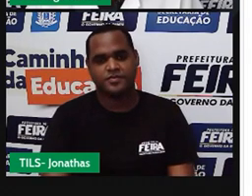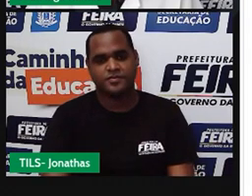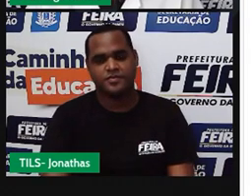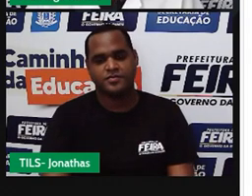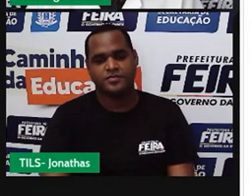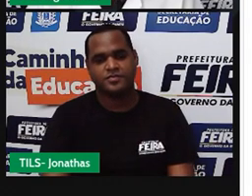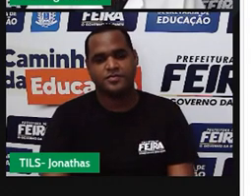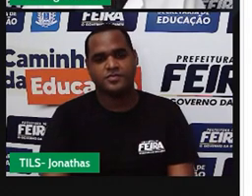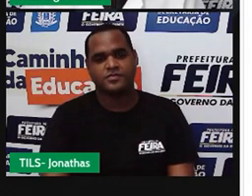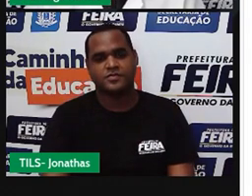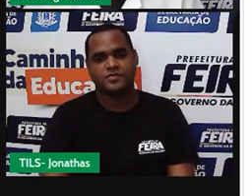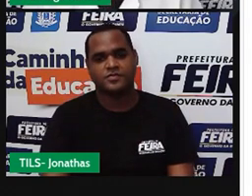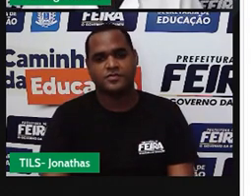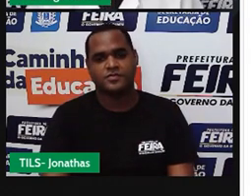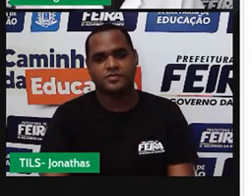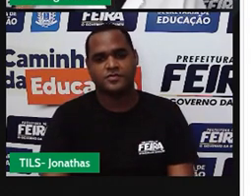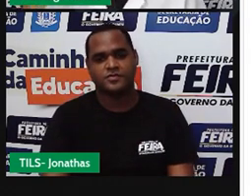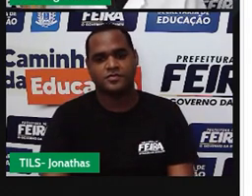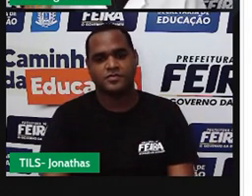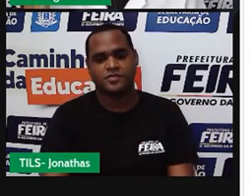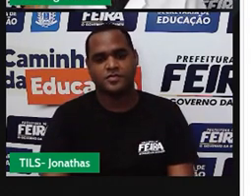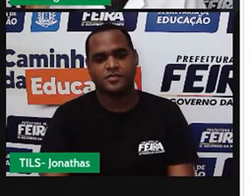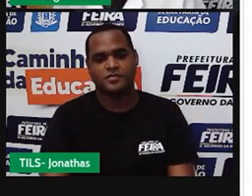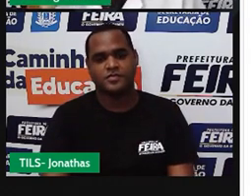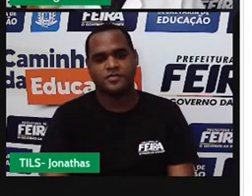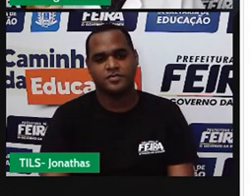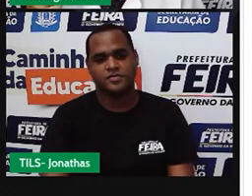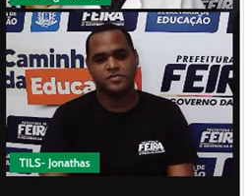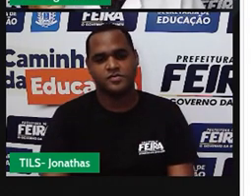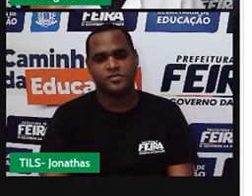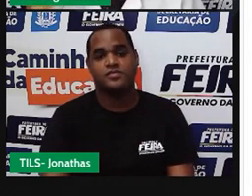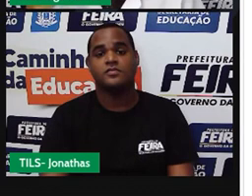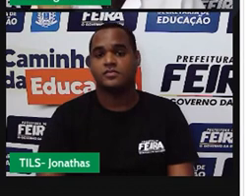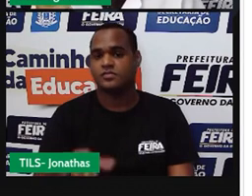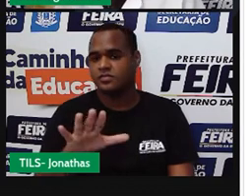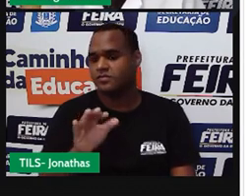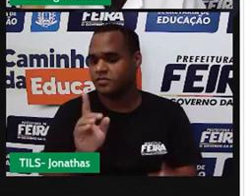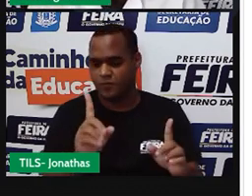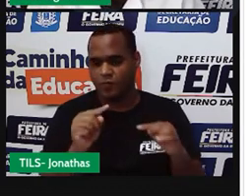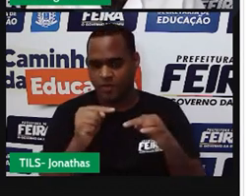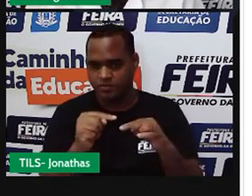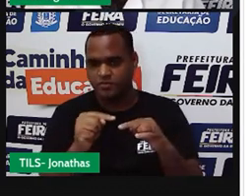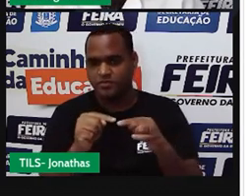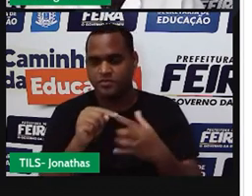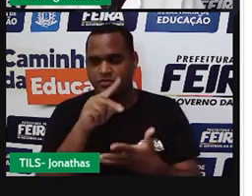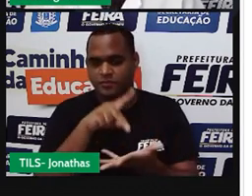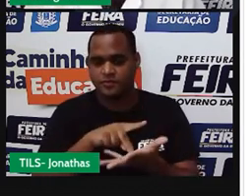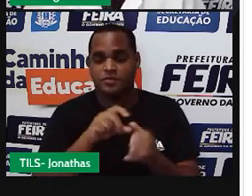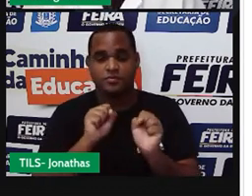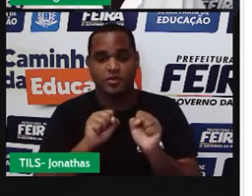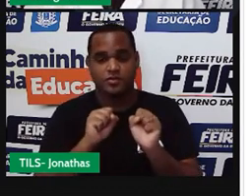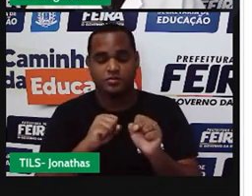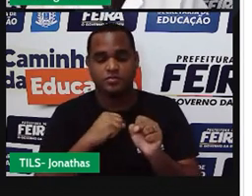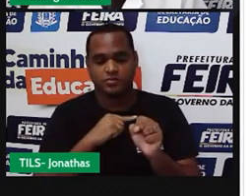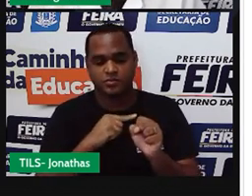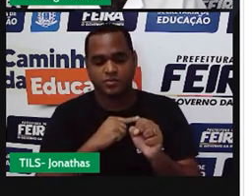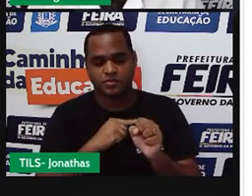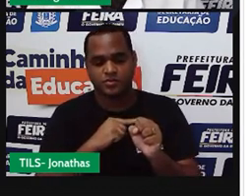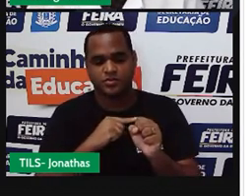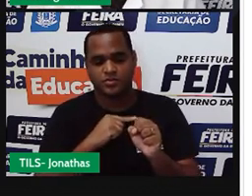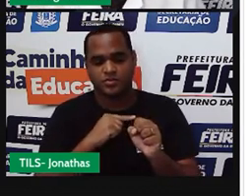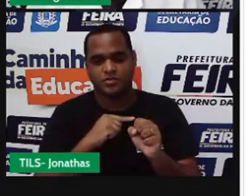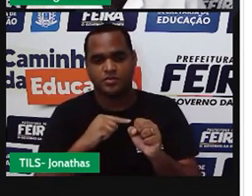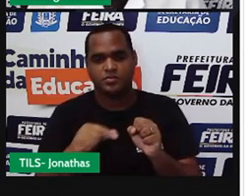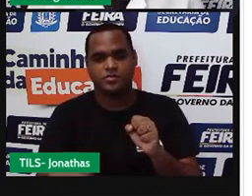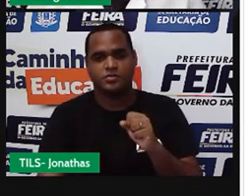é a área de qualquer retângulo Inclusive a do quadrado porque o quadrado é um retângulo é só